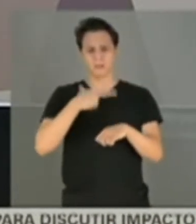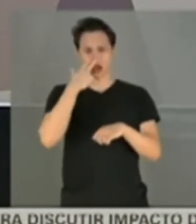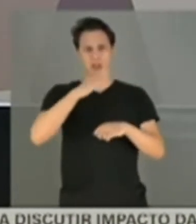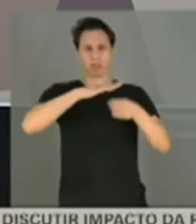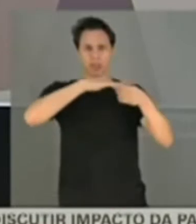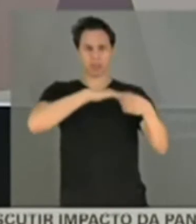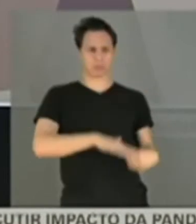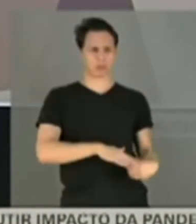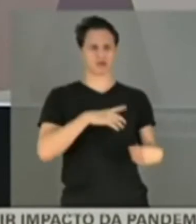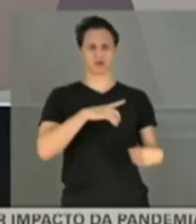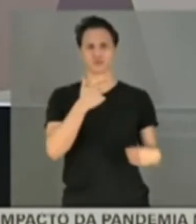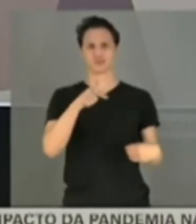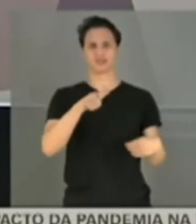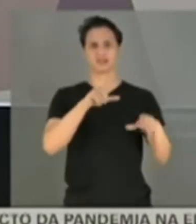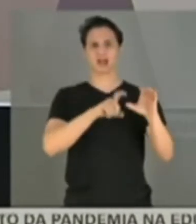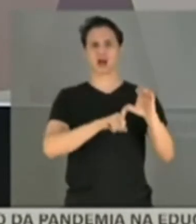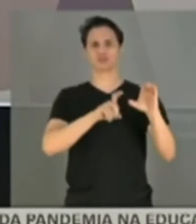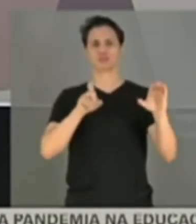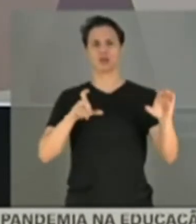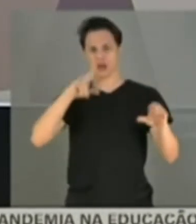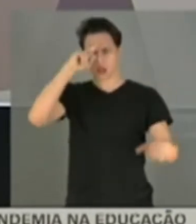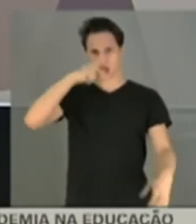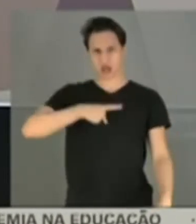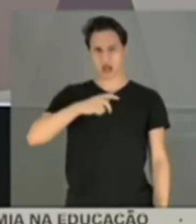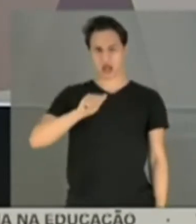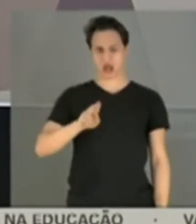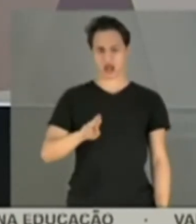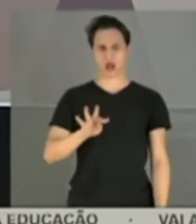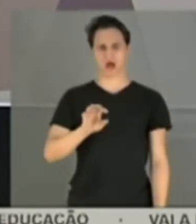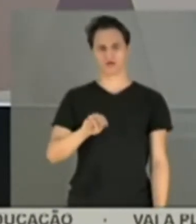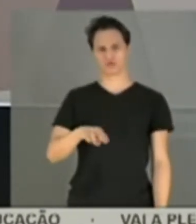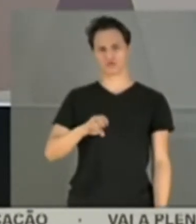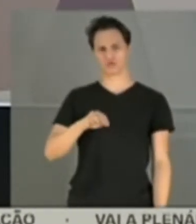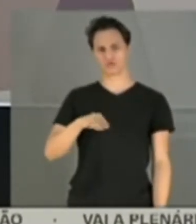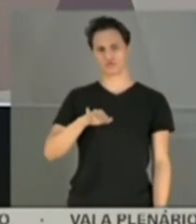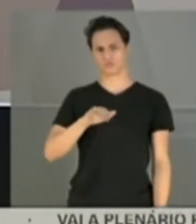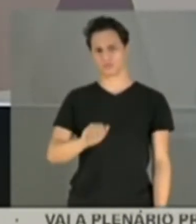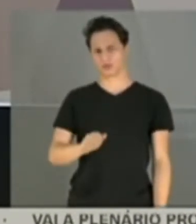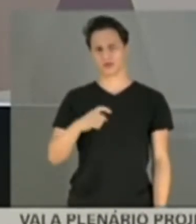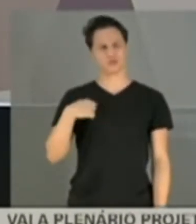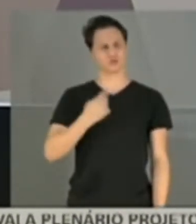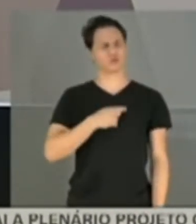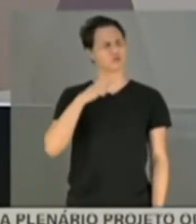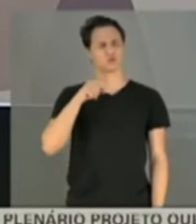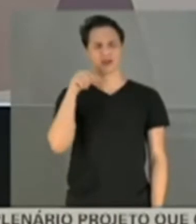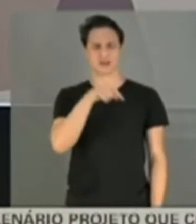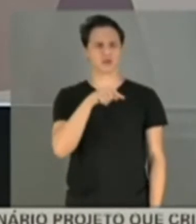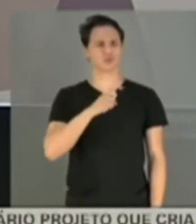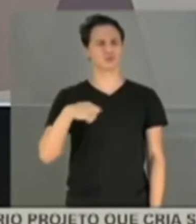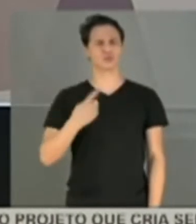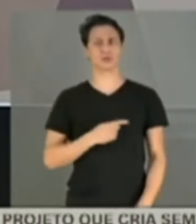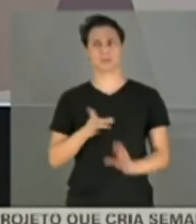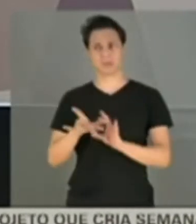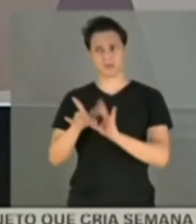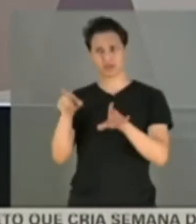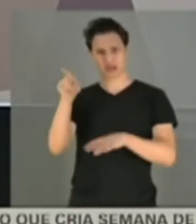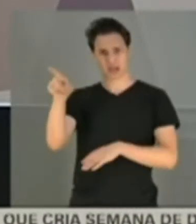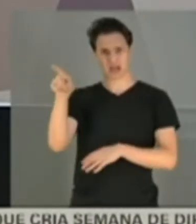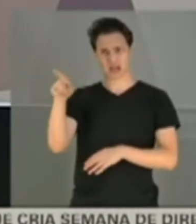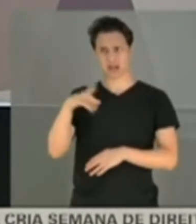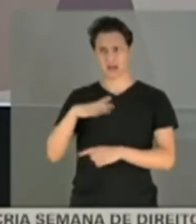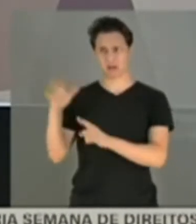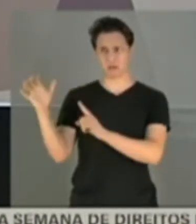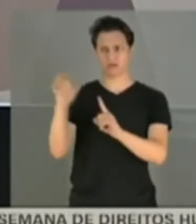sem autonomia, um país sem rosto. Nós não somos isso e não vamos permitir que aqueles que estão